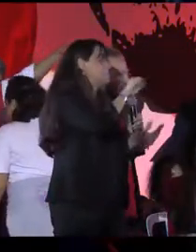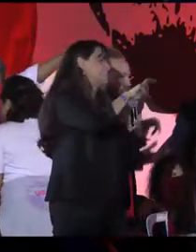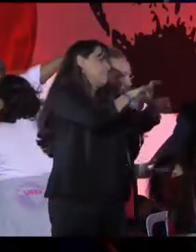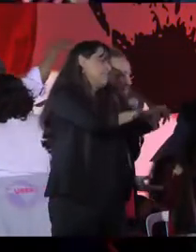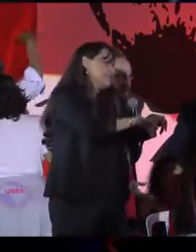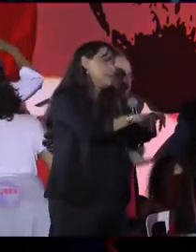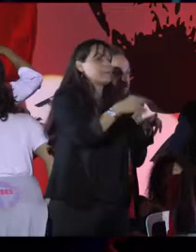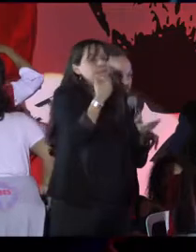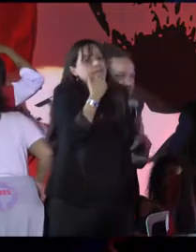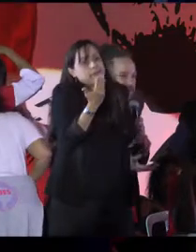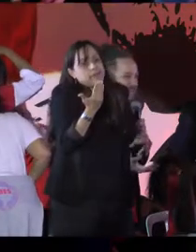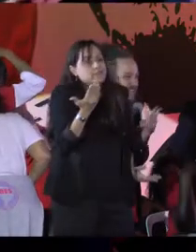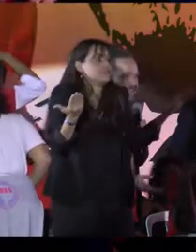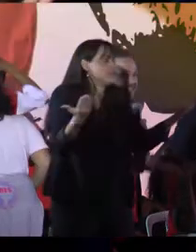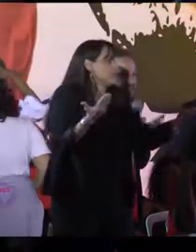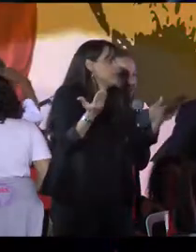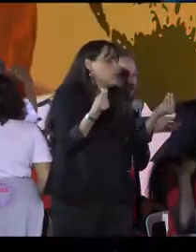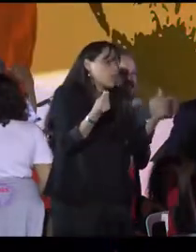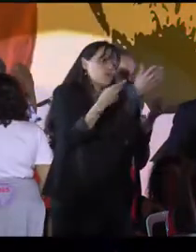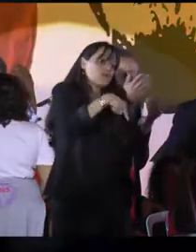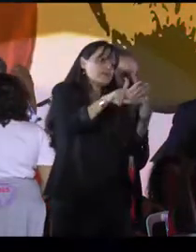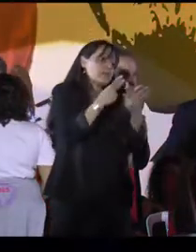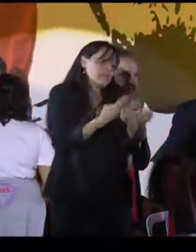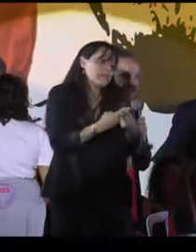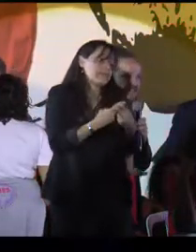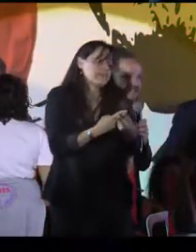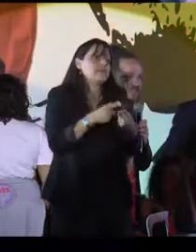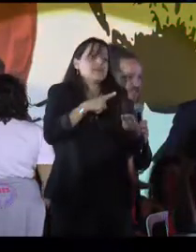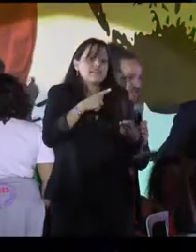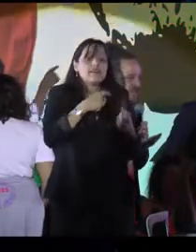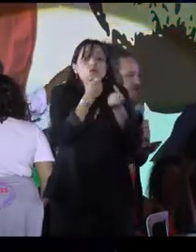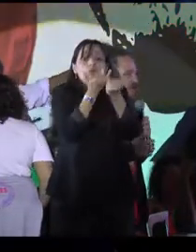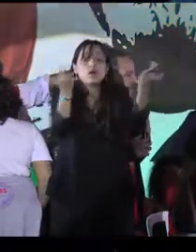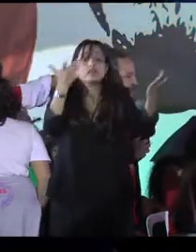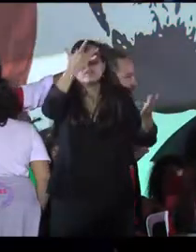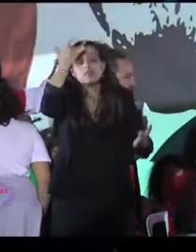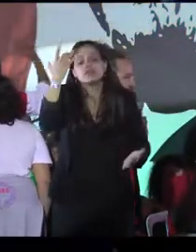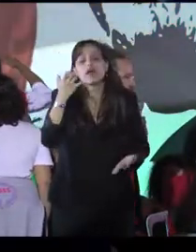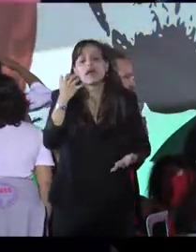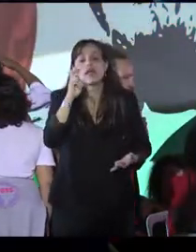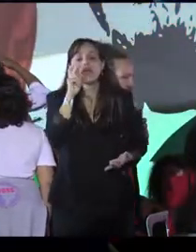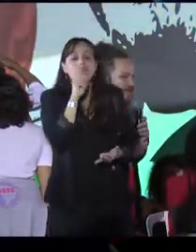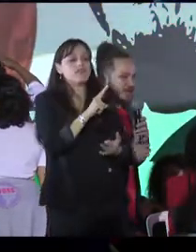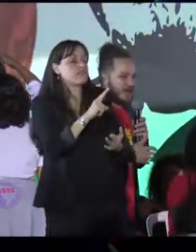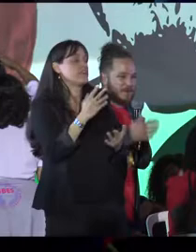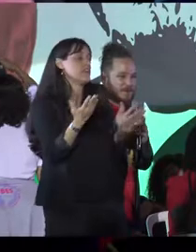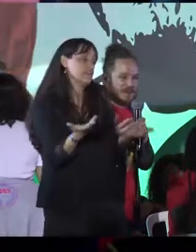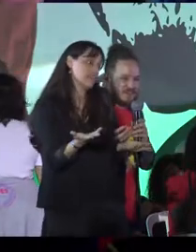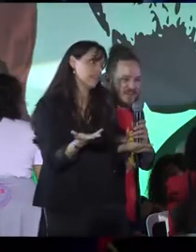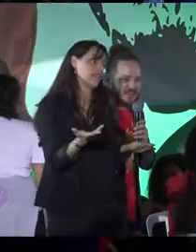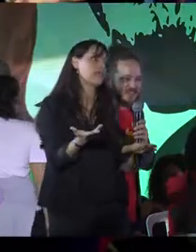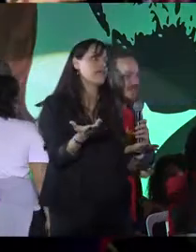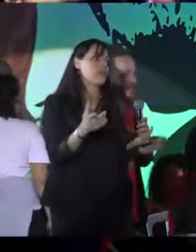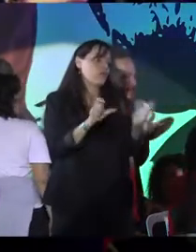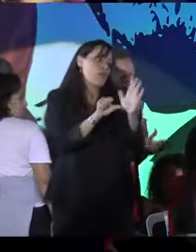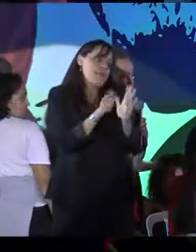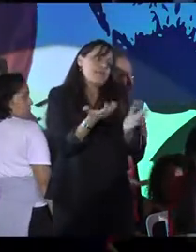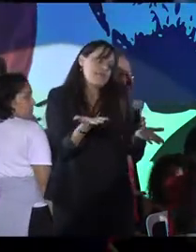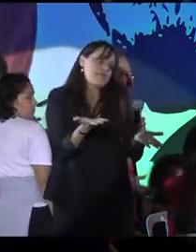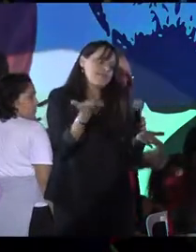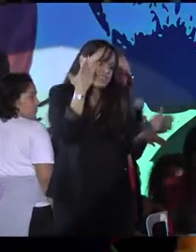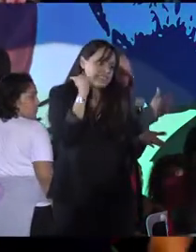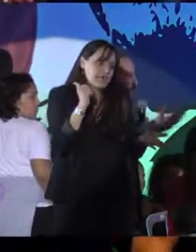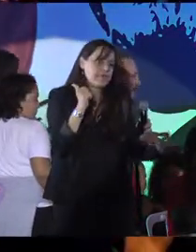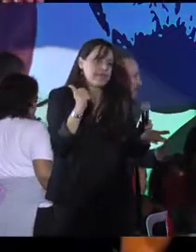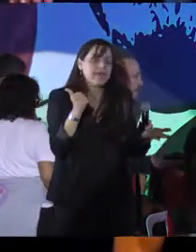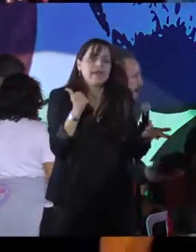que fazer um esforço de paciência, porque a gente tem muita gente querendo assistir. Infelizmente, não é a primeira vez. mas